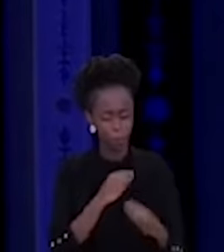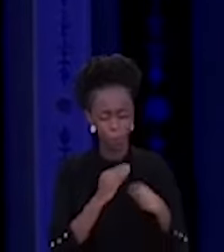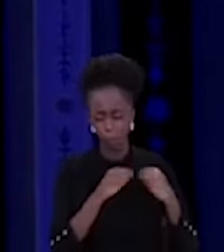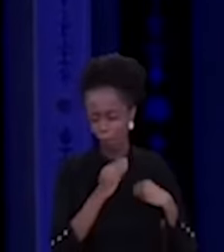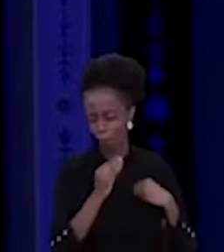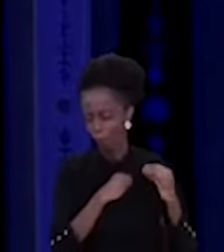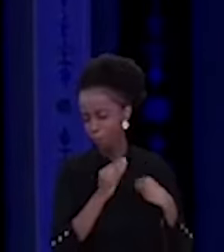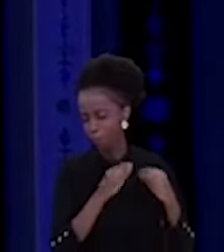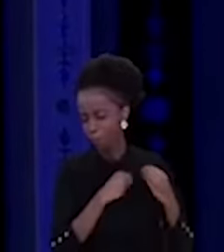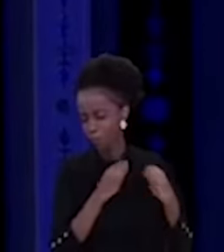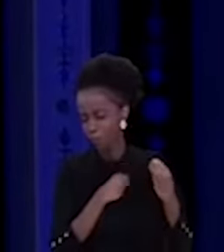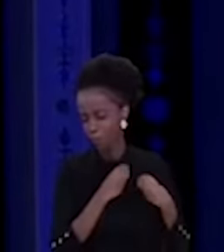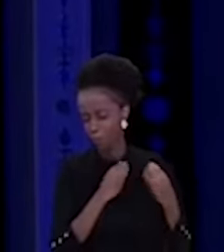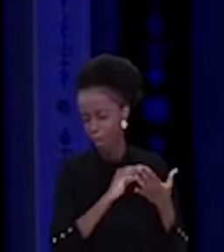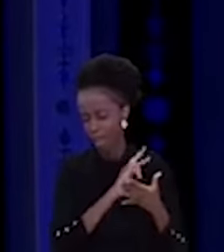deliberadamente,